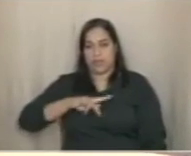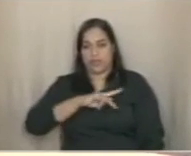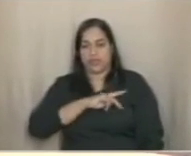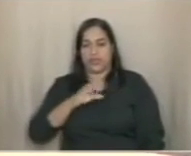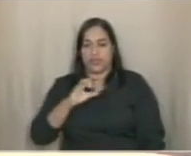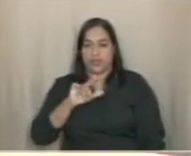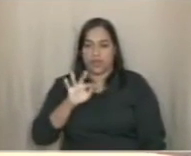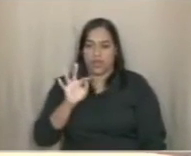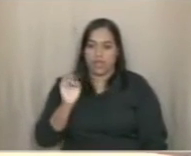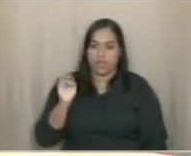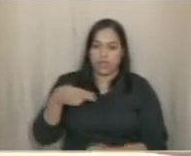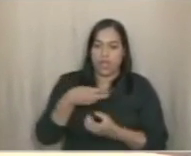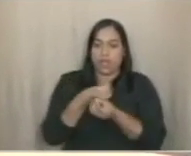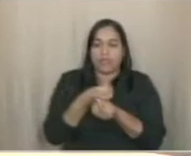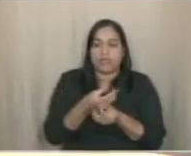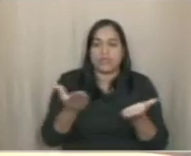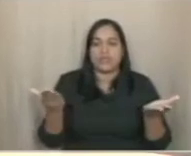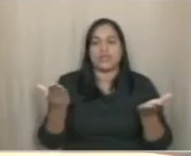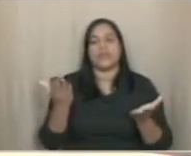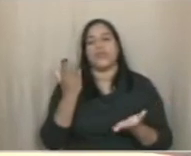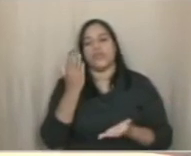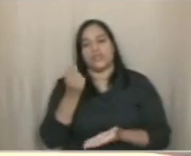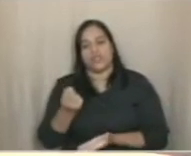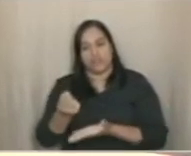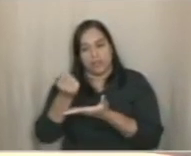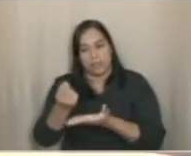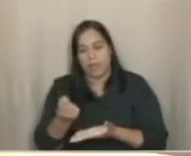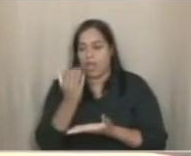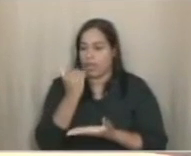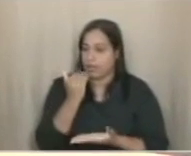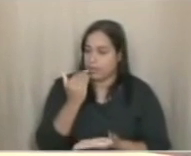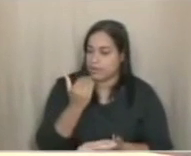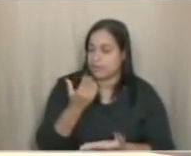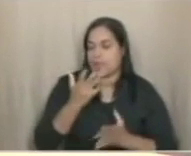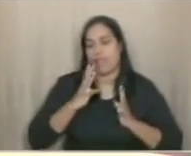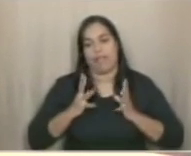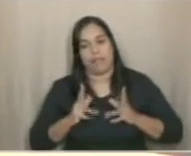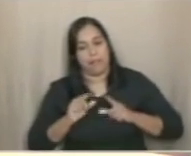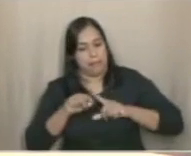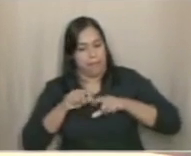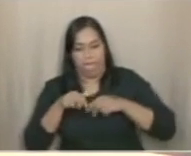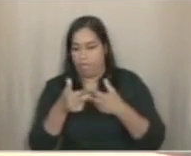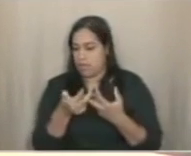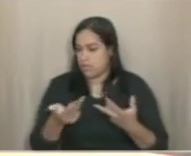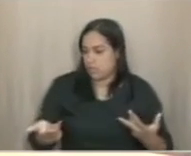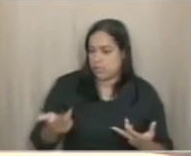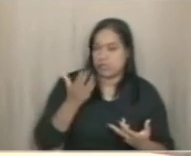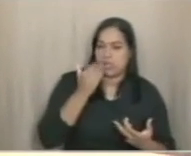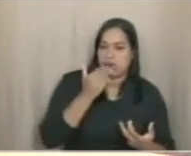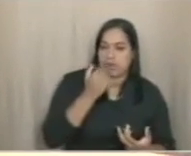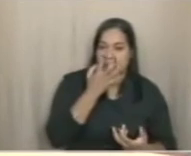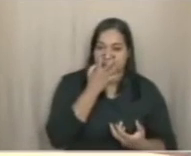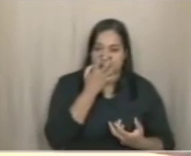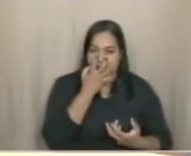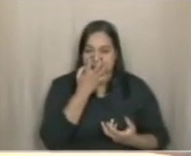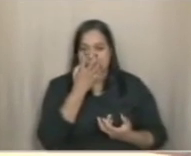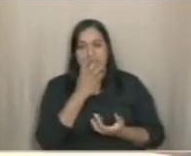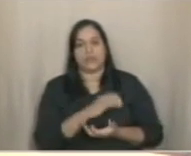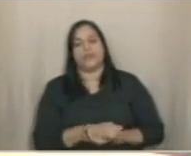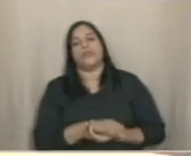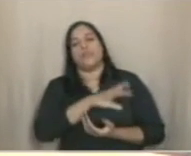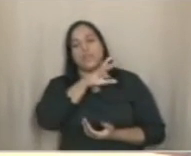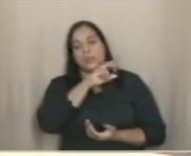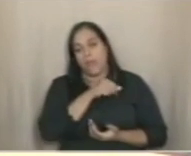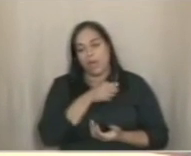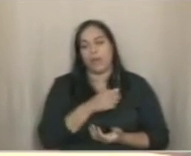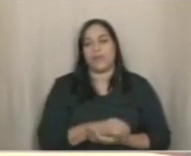esse material. Em cestas básicas, material de higiene, ração para animal e 11